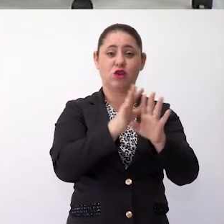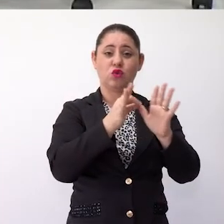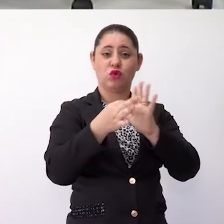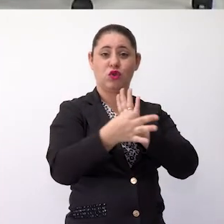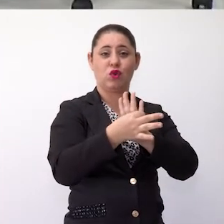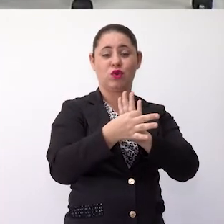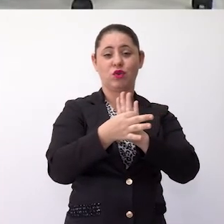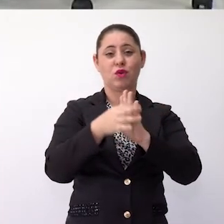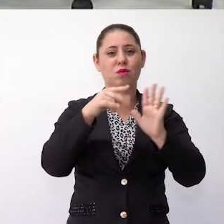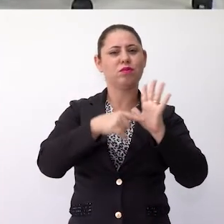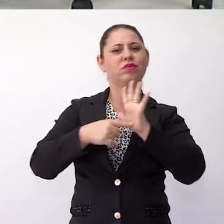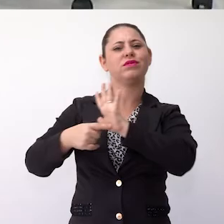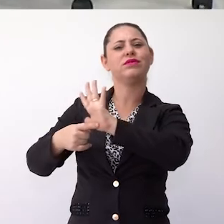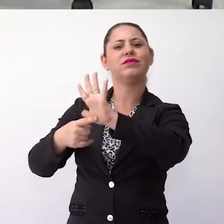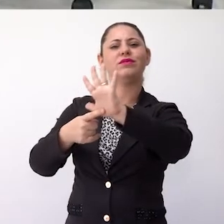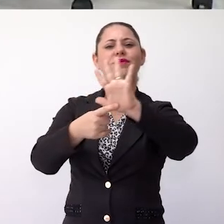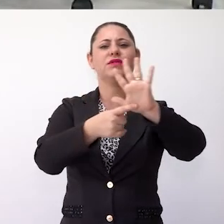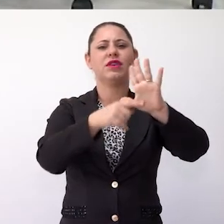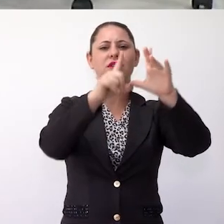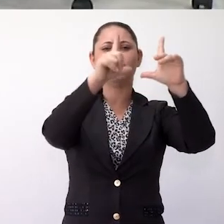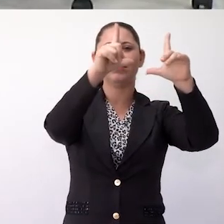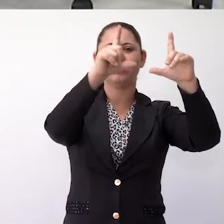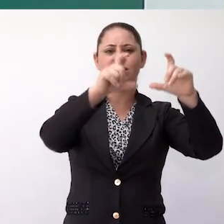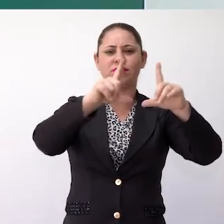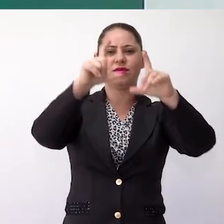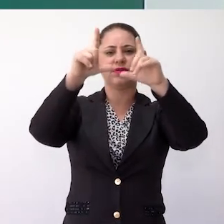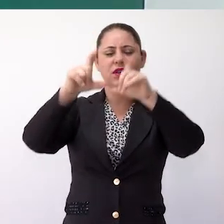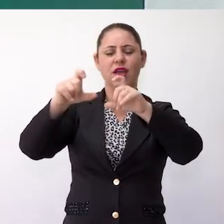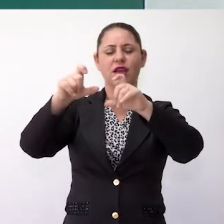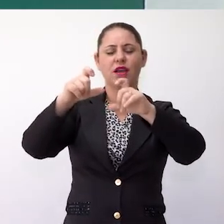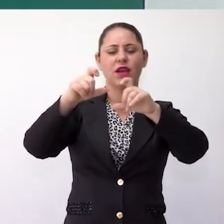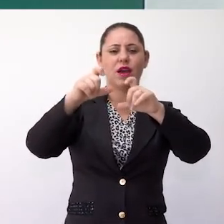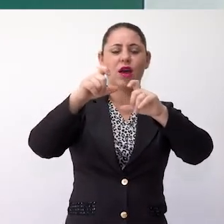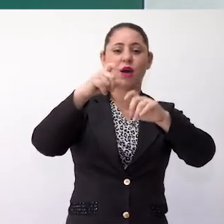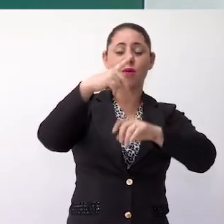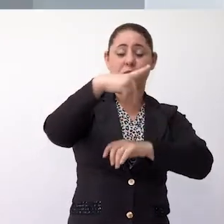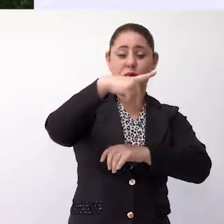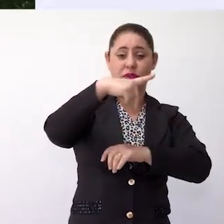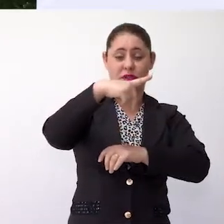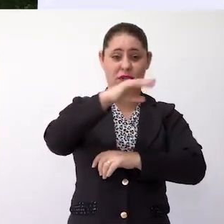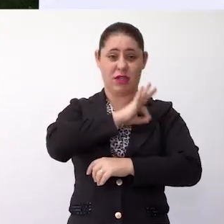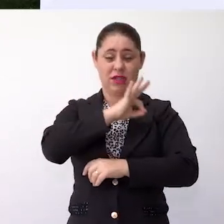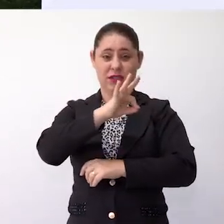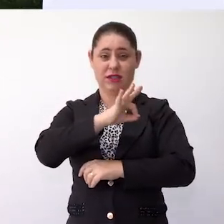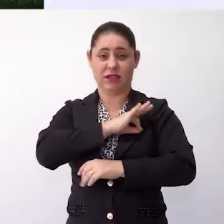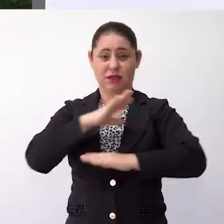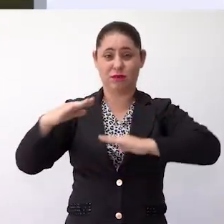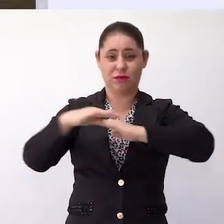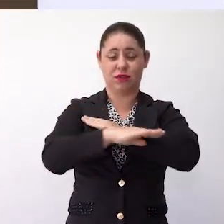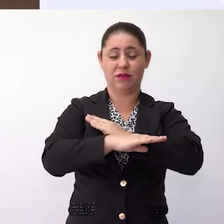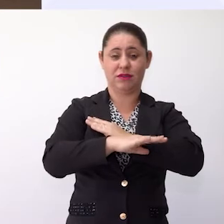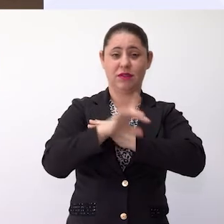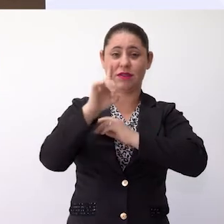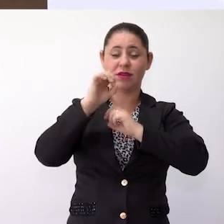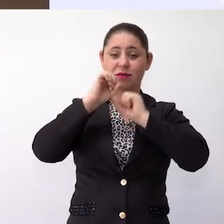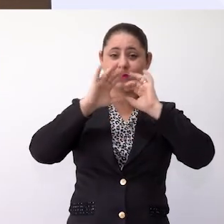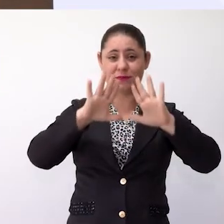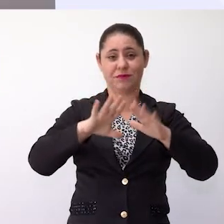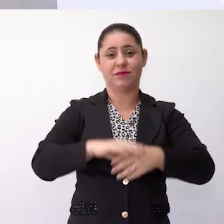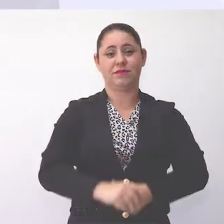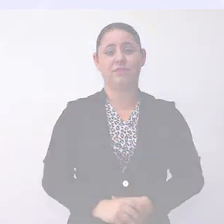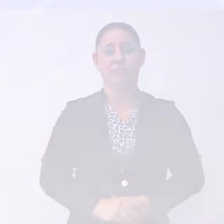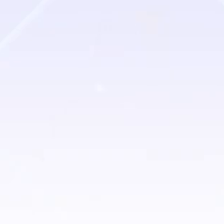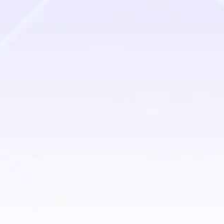com um clipezinho mostrando as imagens da Polícia Militar Rodoviária e também do DOF. Fiquem com Deus e até a próxima.